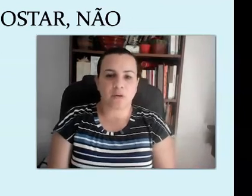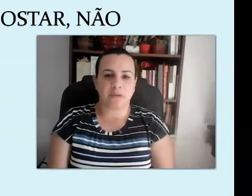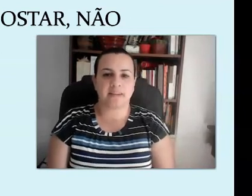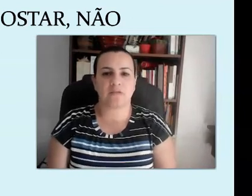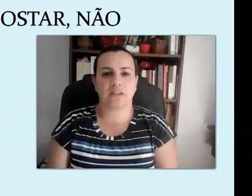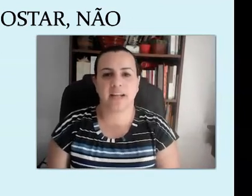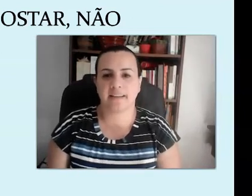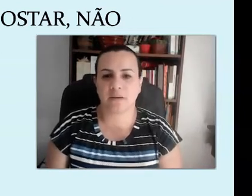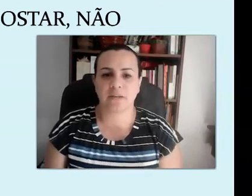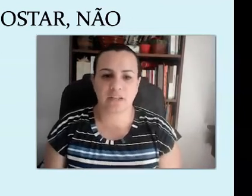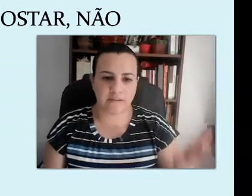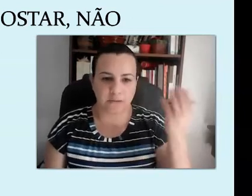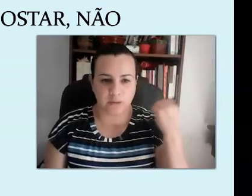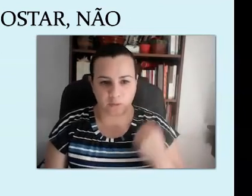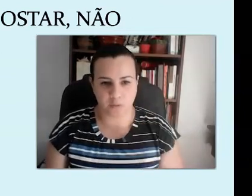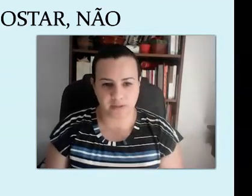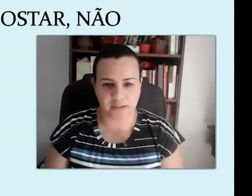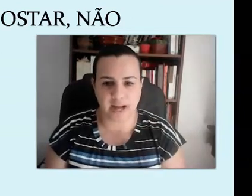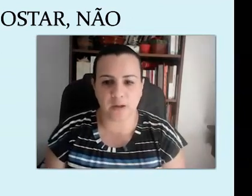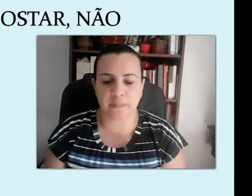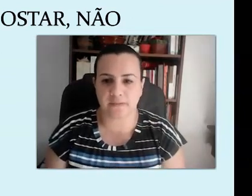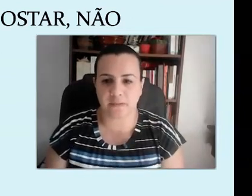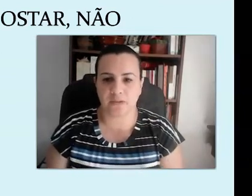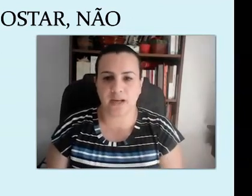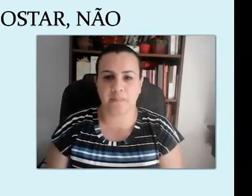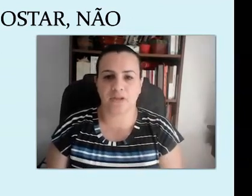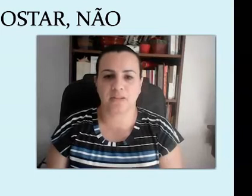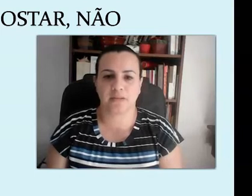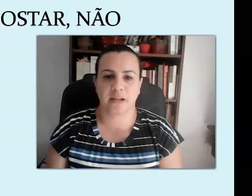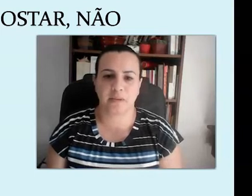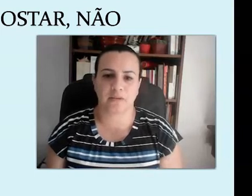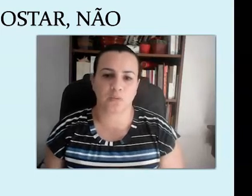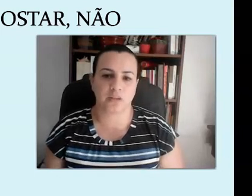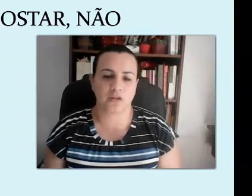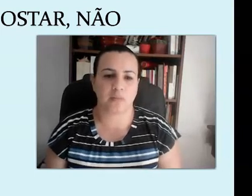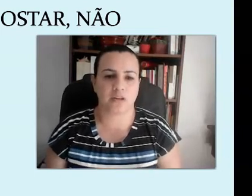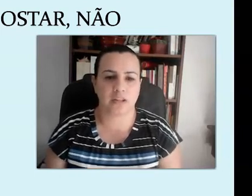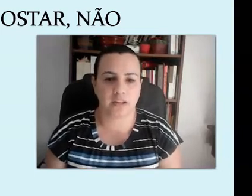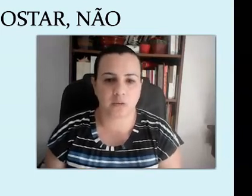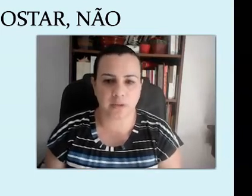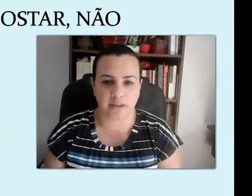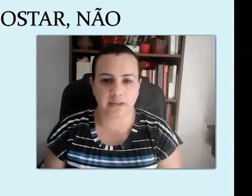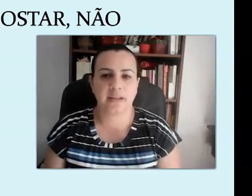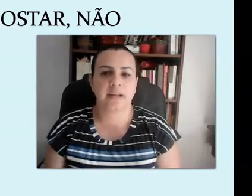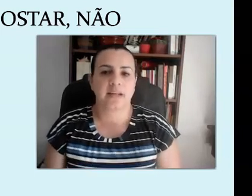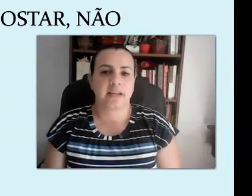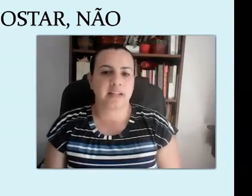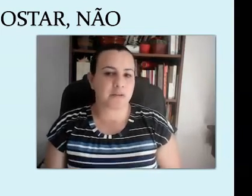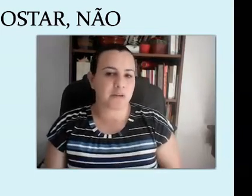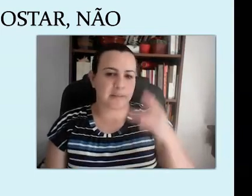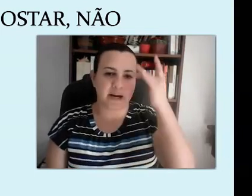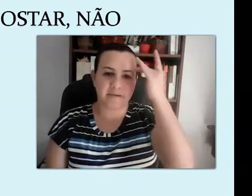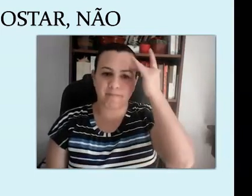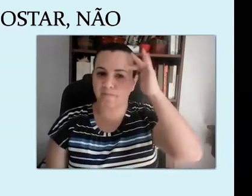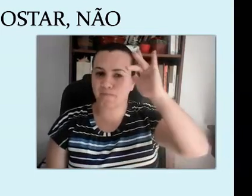Verbos com incorporação de negação, a gente já viu lá no começo da aula, mas vamos só repetir, tem mais alguns que a gente pode incluir.